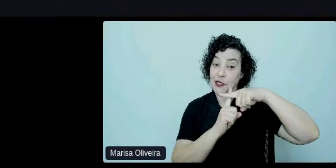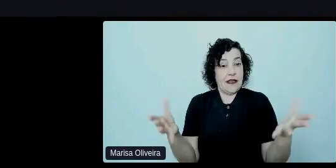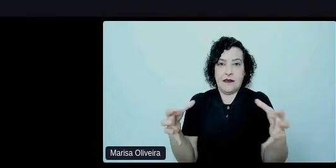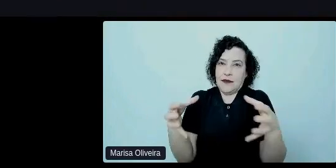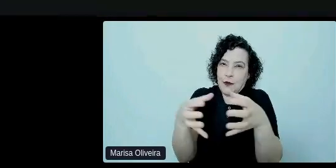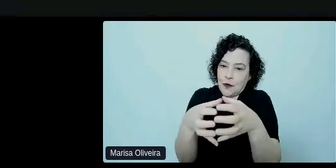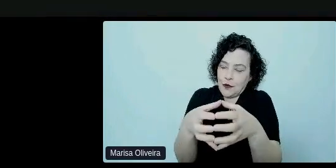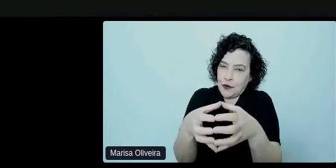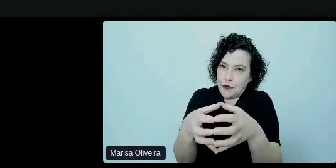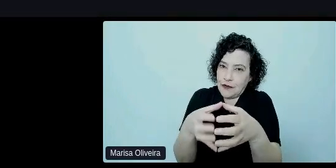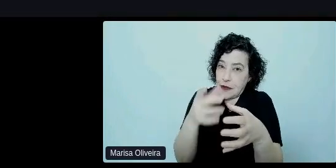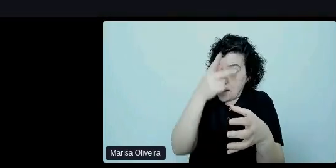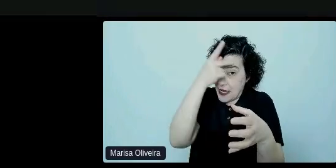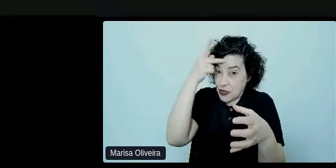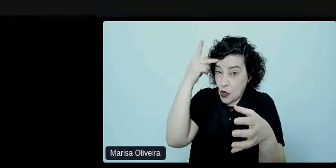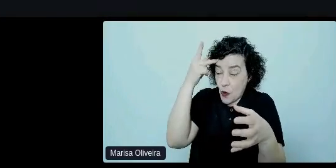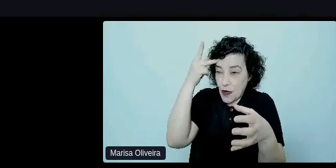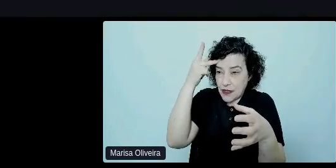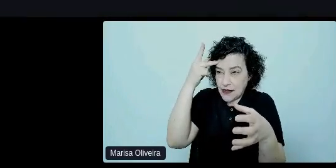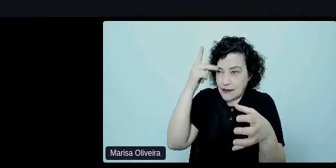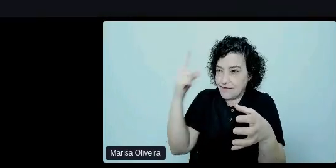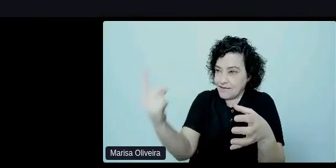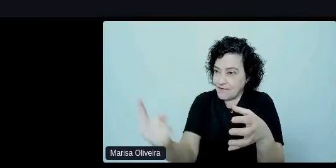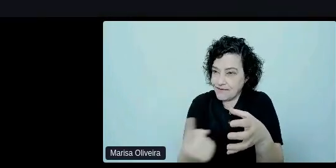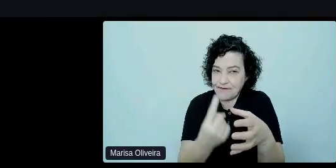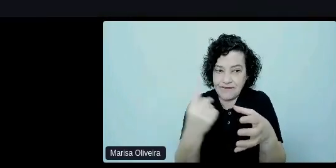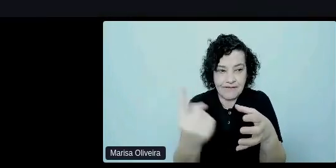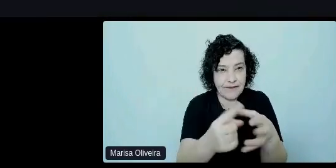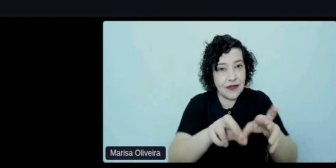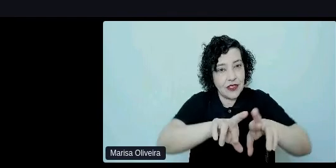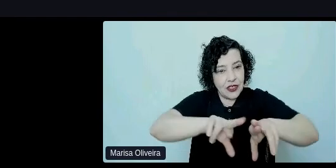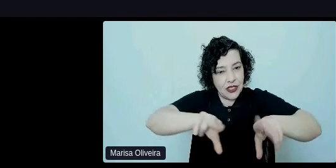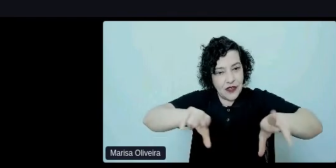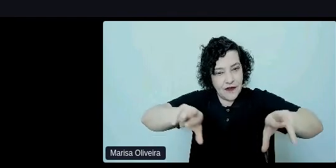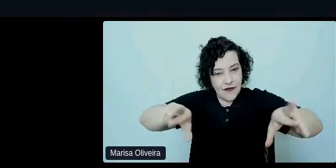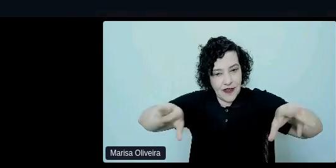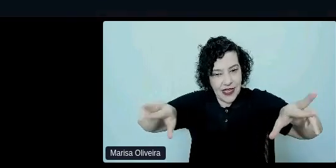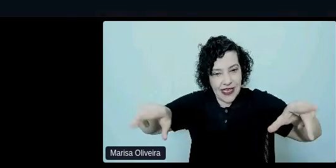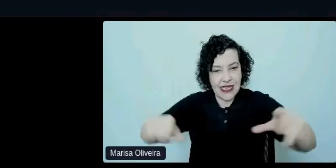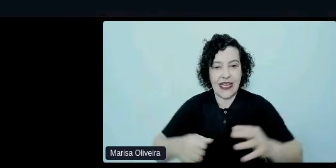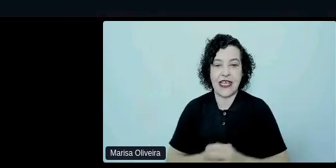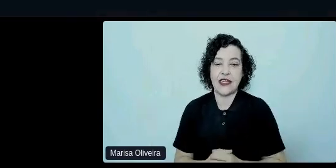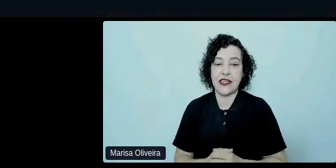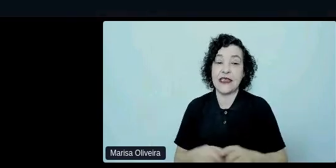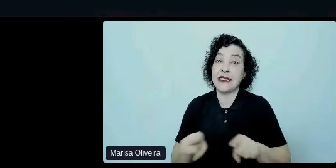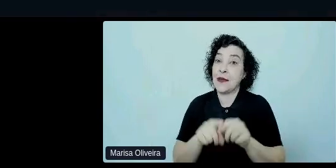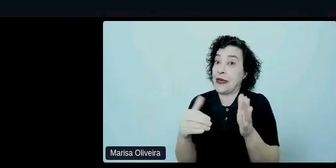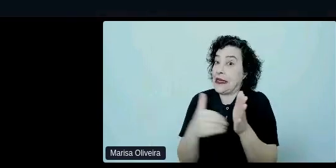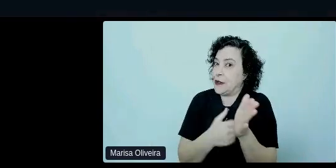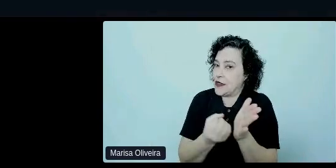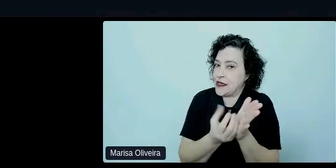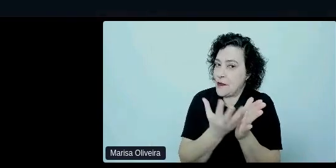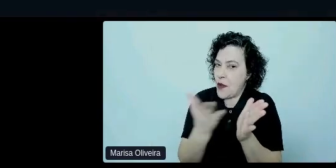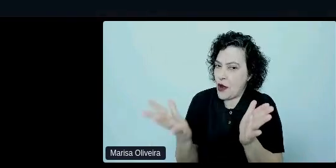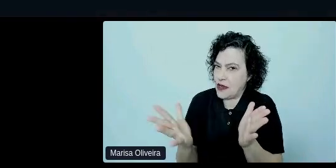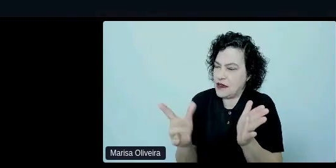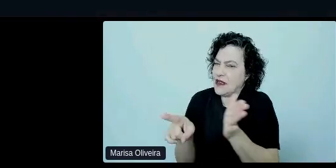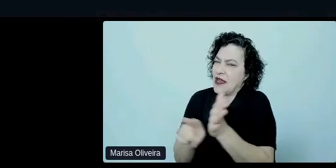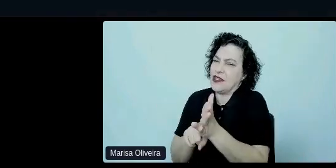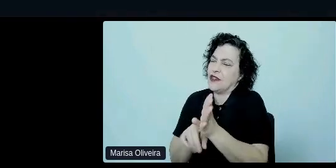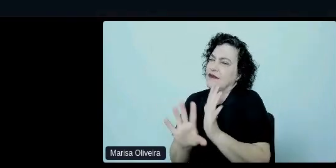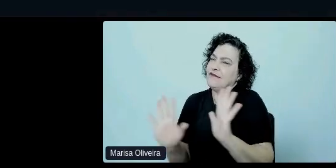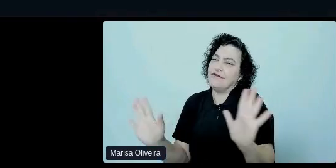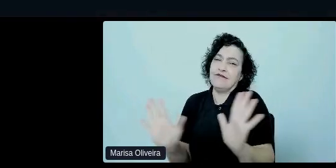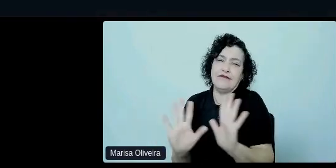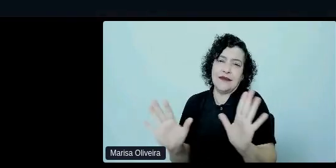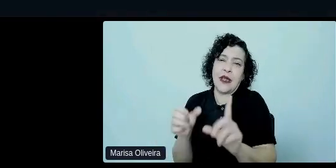diverso. E aí, um spoiler, não existe lado negativo. O segundo ponto são os impactos. E